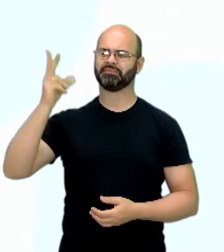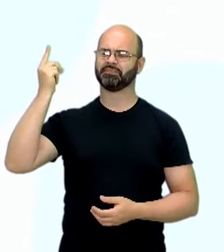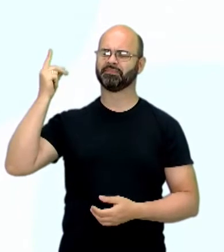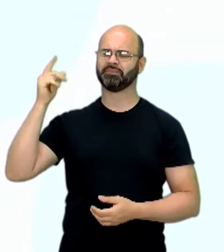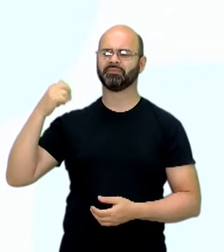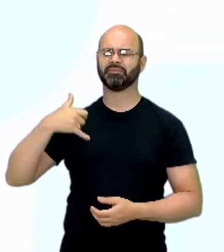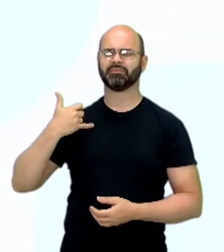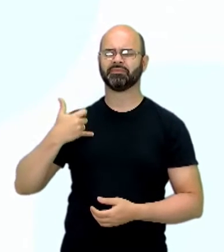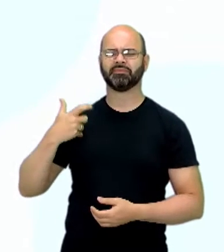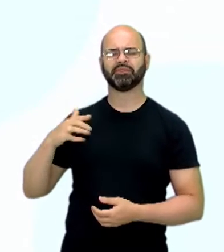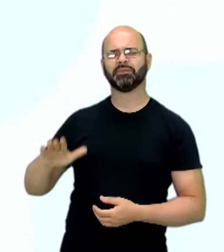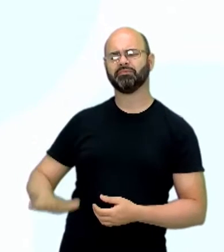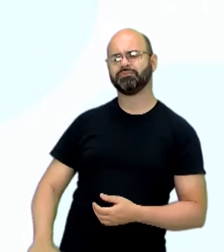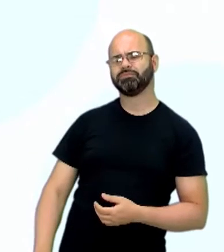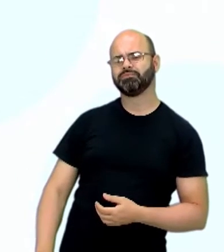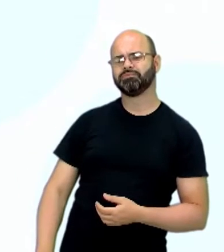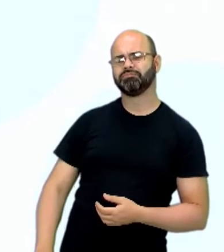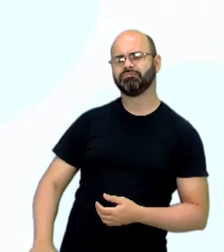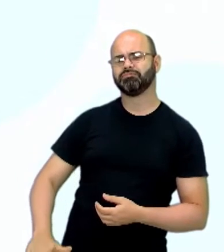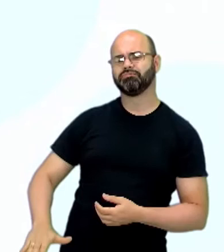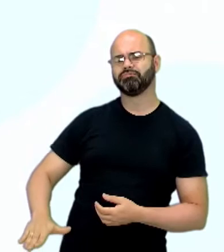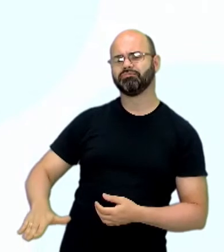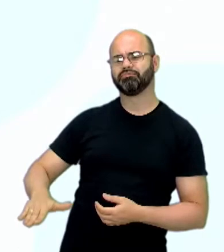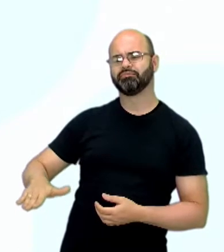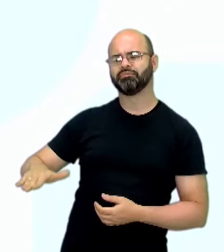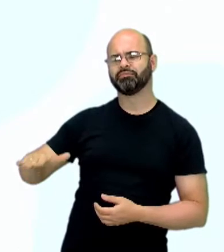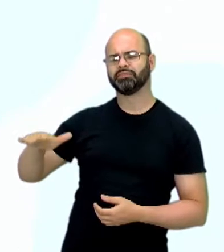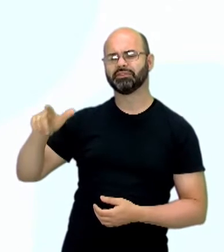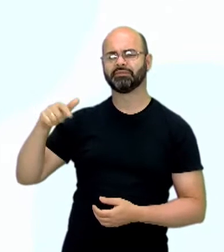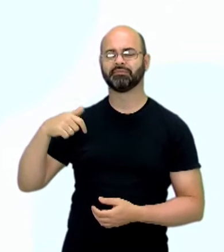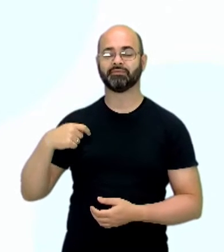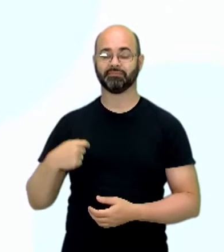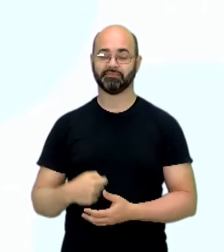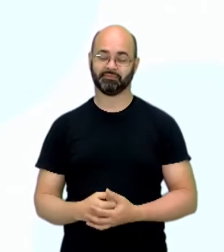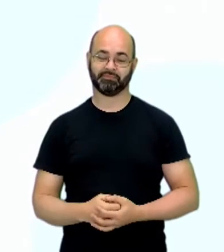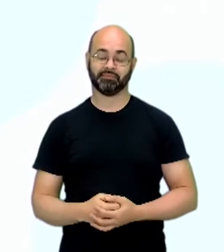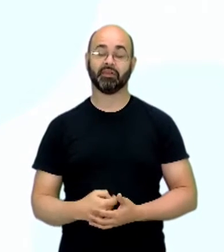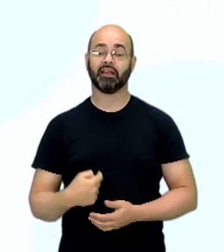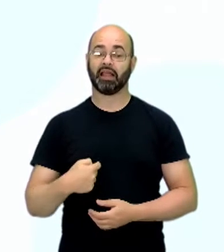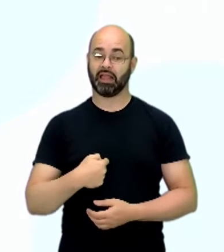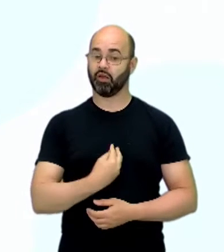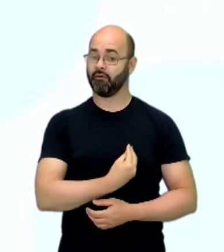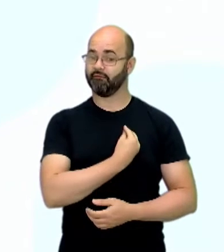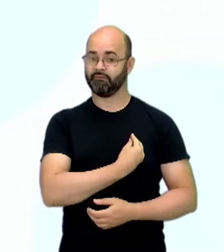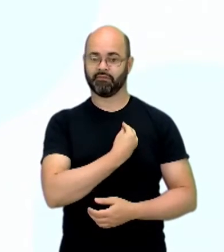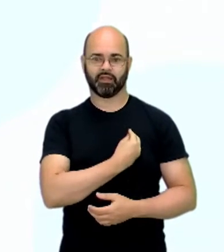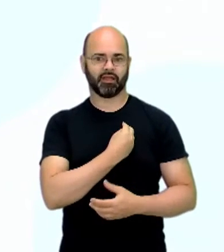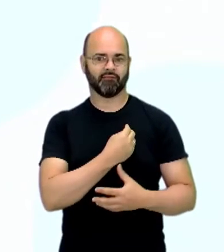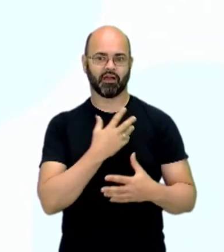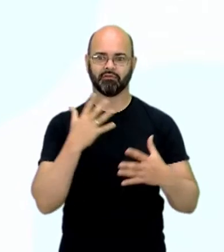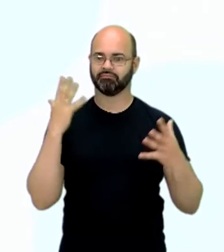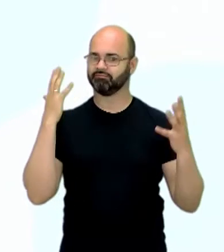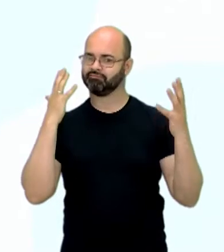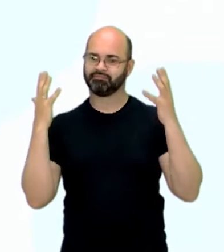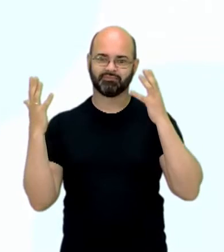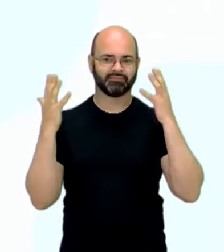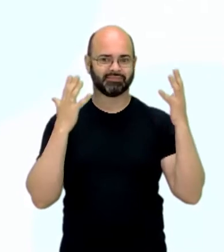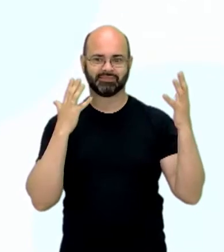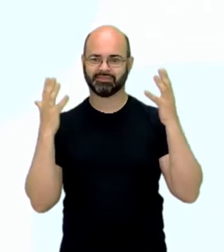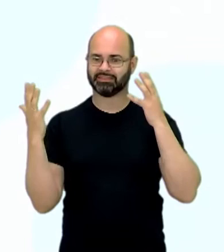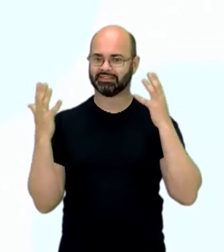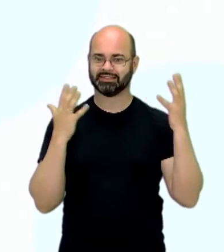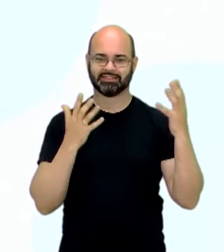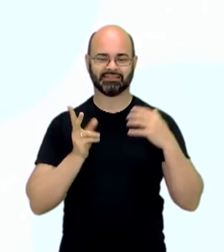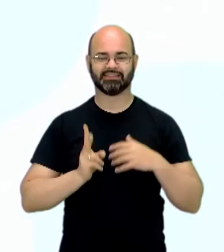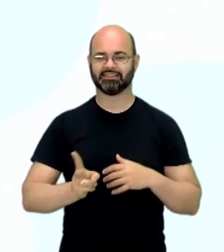pequena, I have always lived a busy lifestyle. Eu sempre tive um estilo de vida